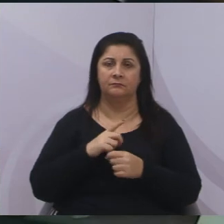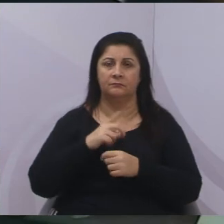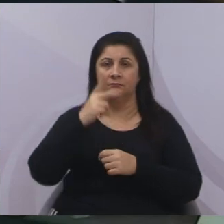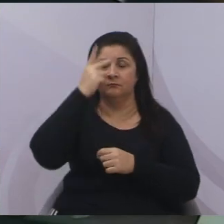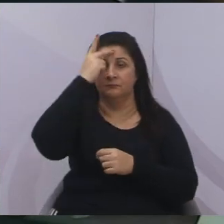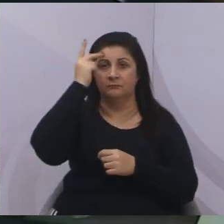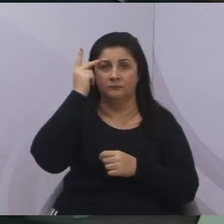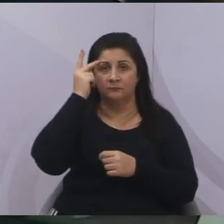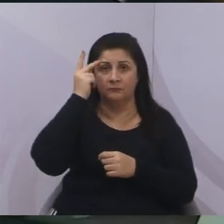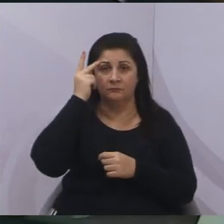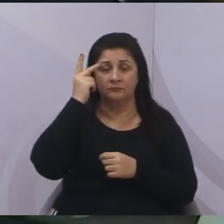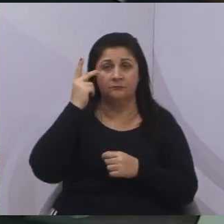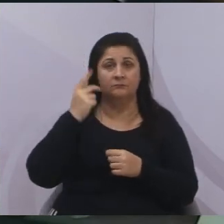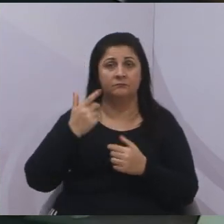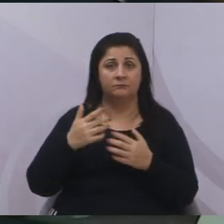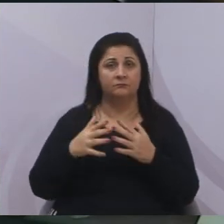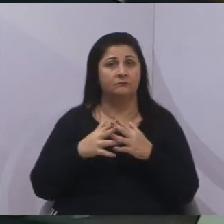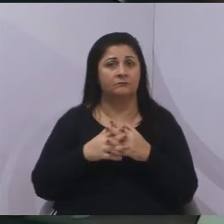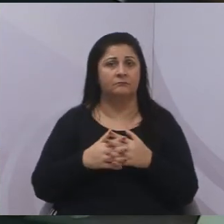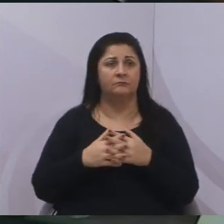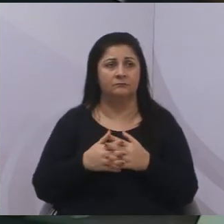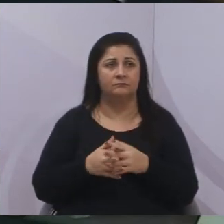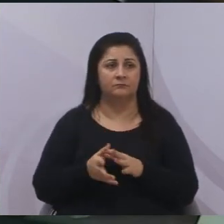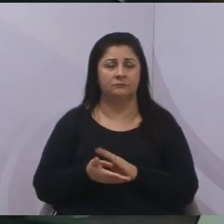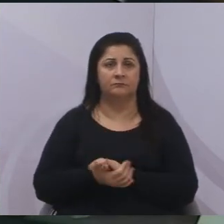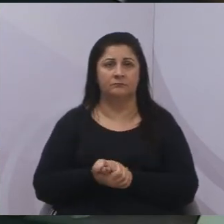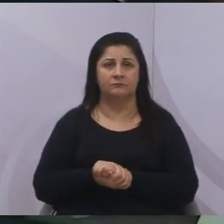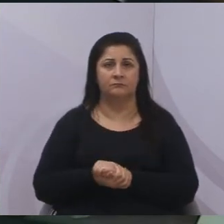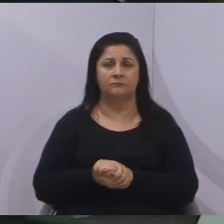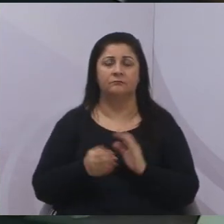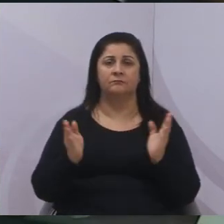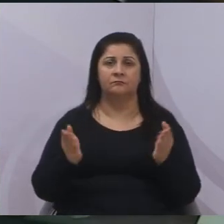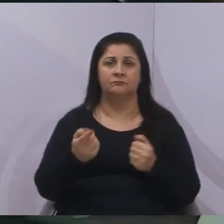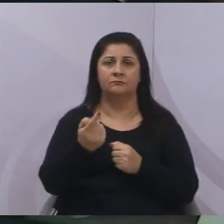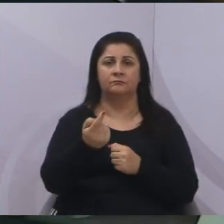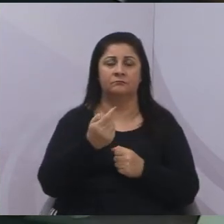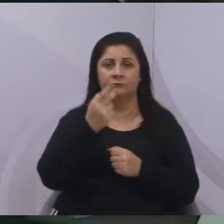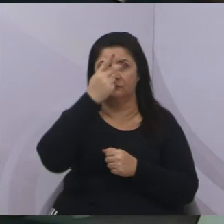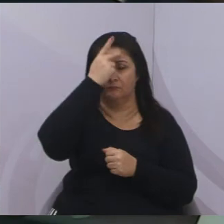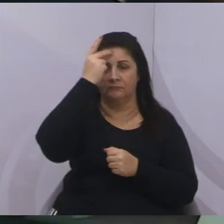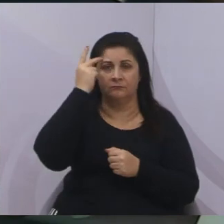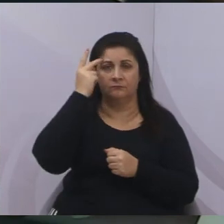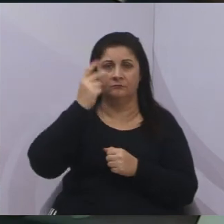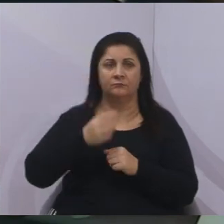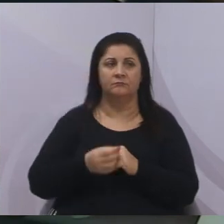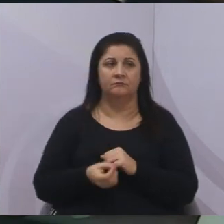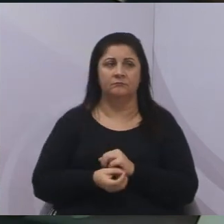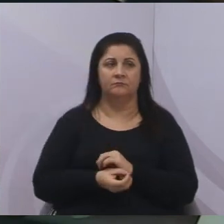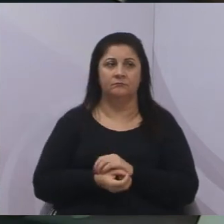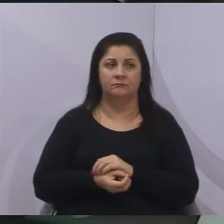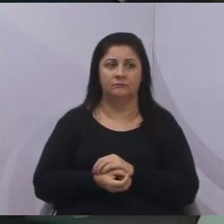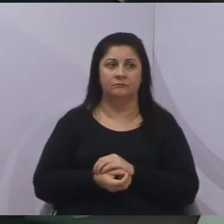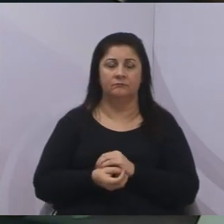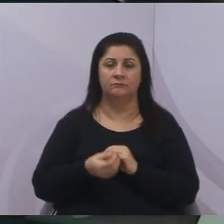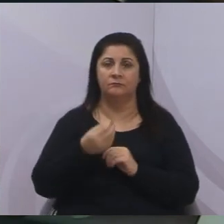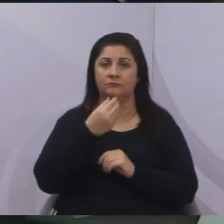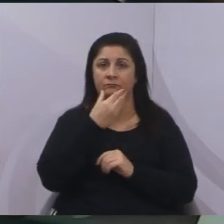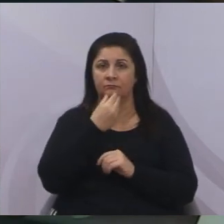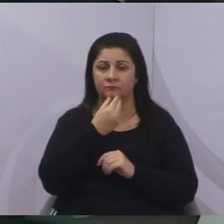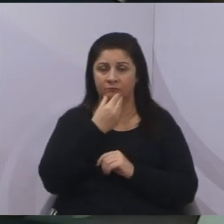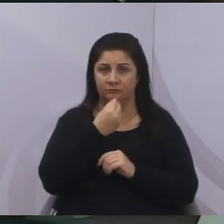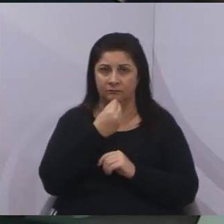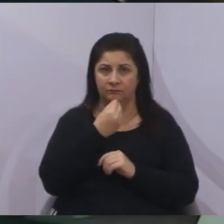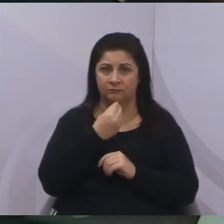numa situação difícil. Hoje mesmo veio uma pessoa no meu gabinete, o senhor tem